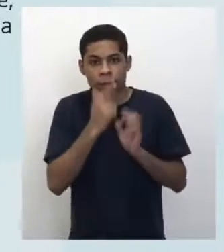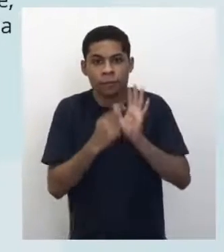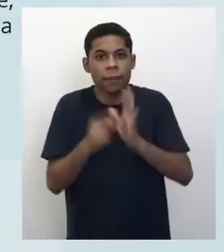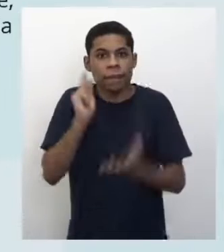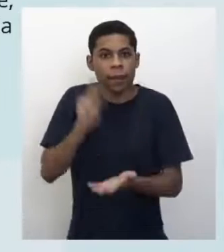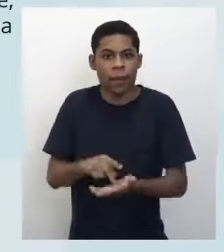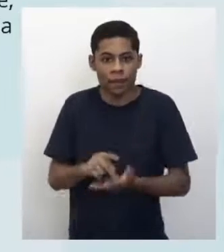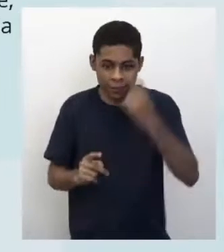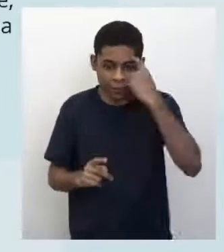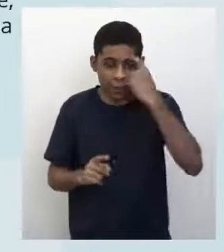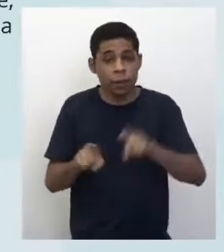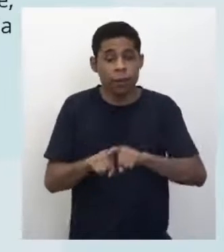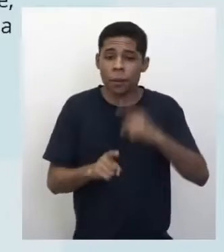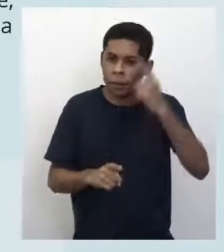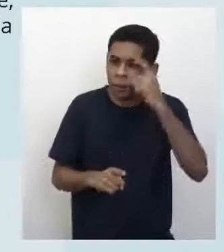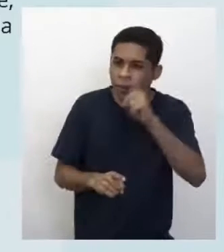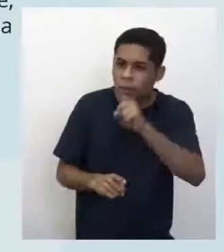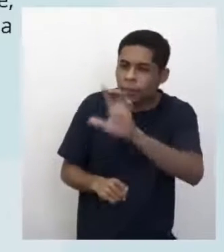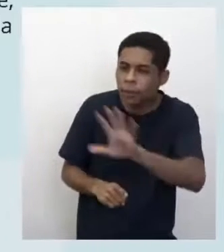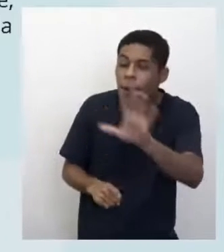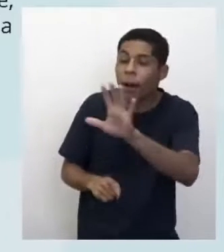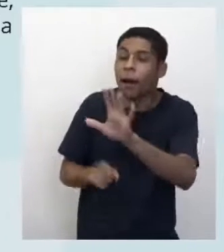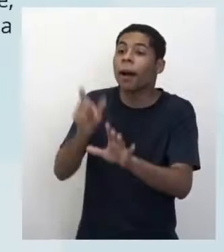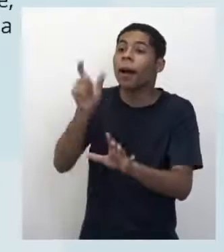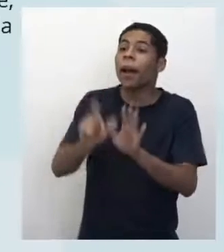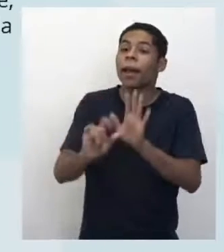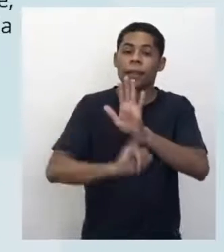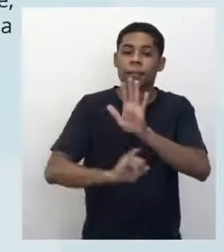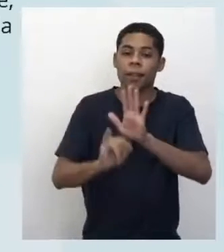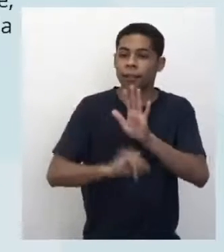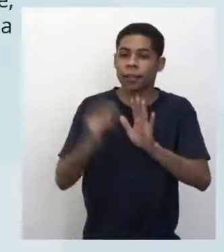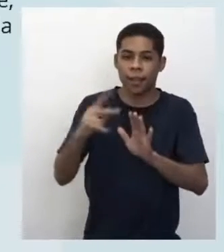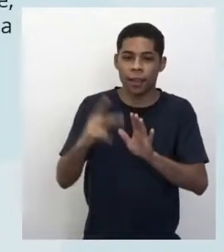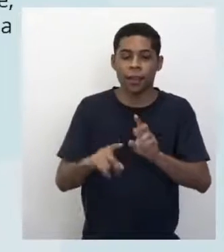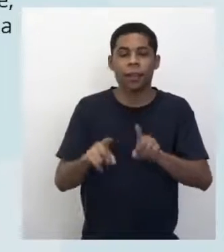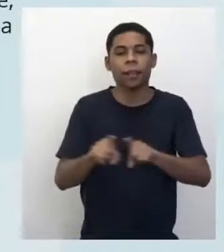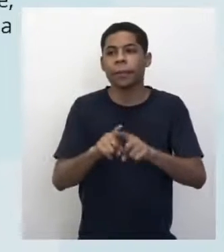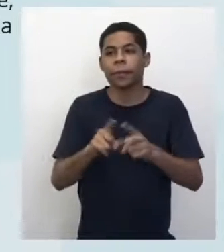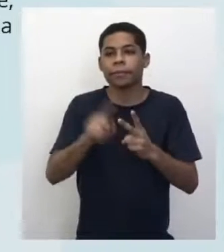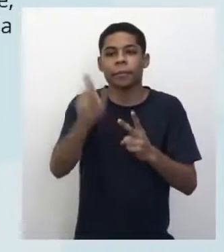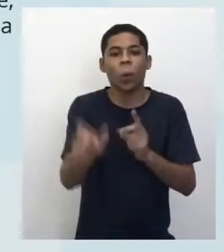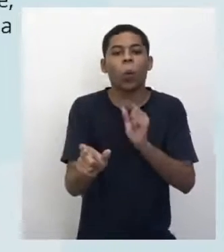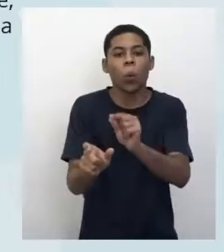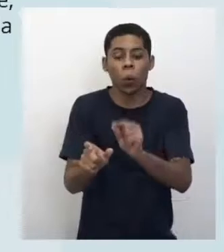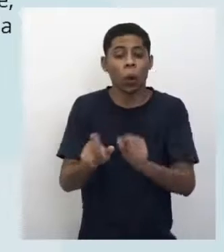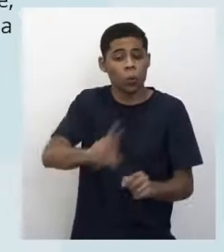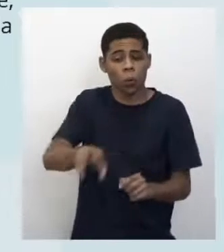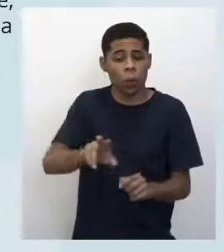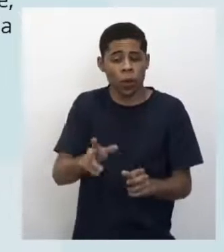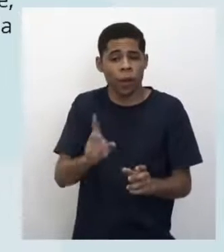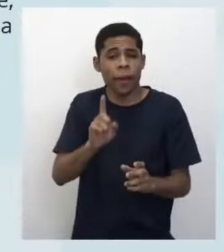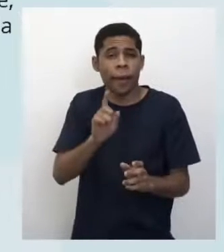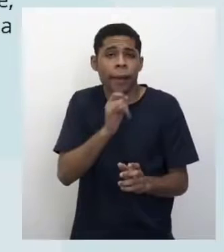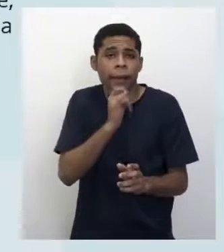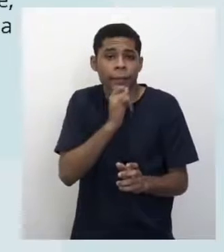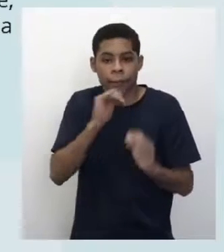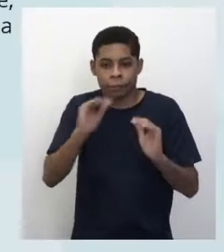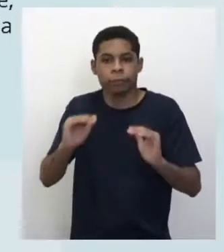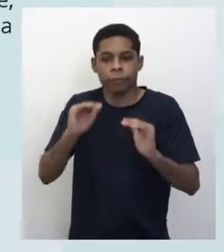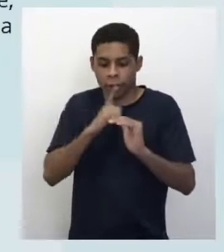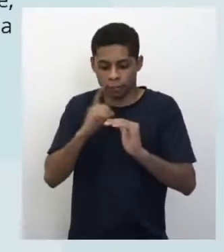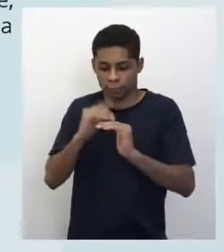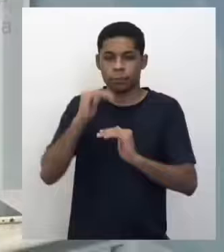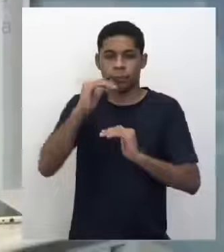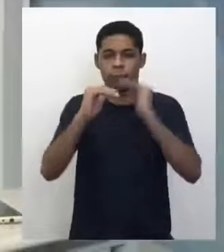possam reconhecer traços da identidade artística e pessoal de cada um. Então, não tem uma hierarquia rígida, todo mundo participa, todo mundo